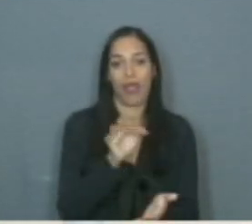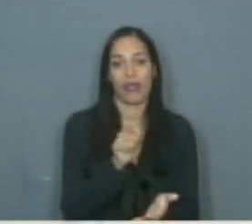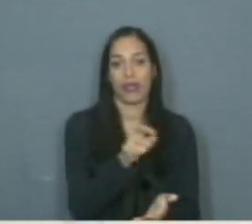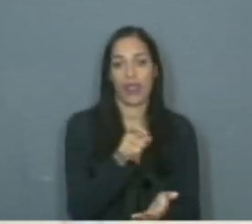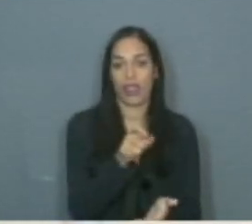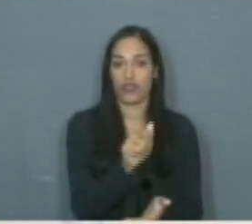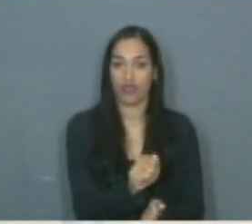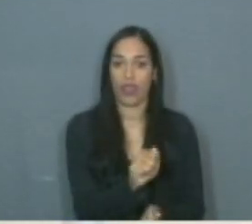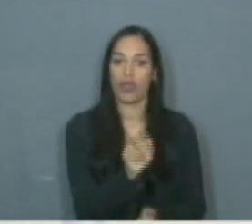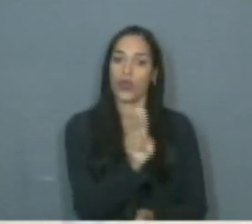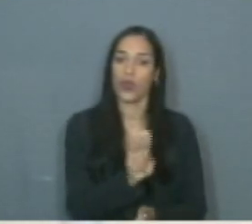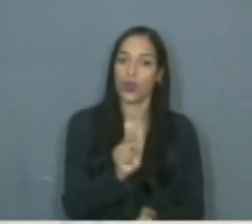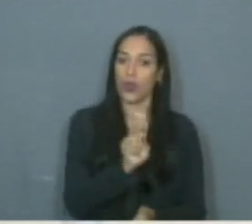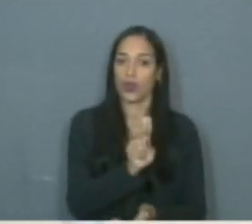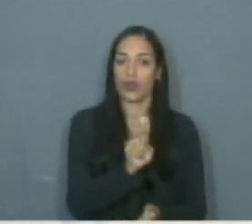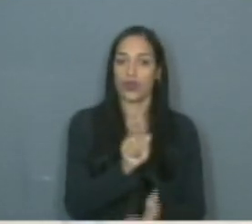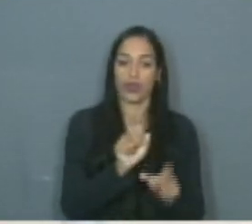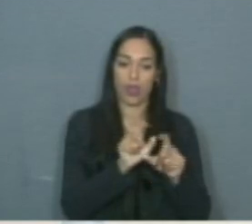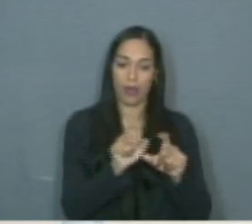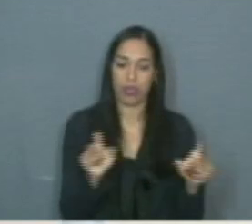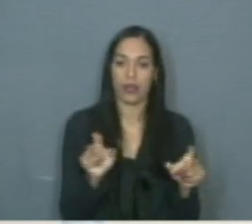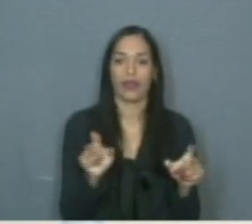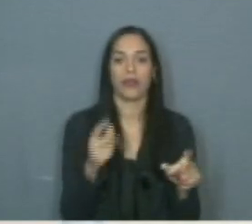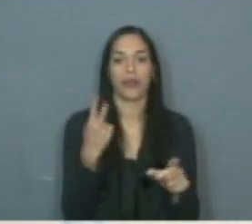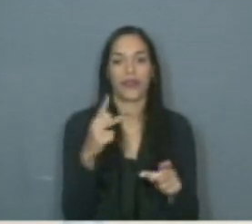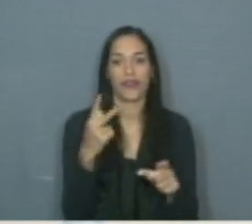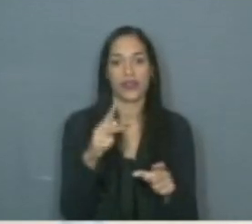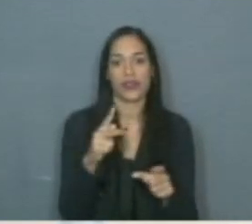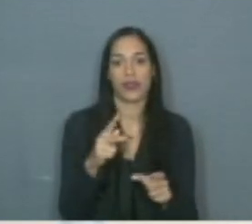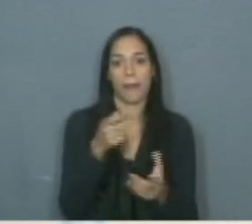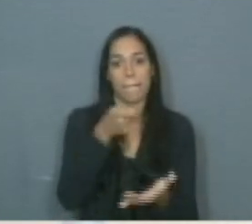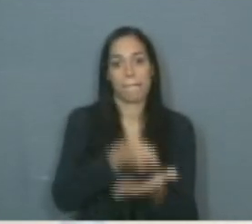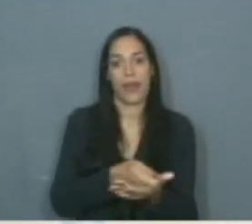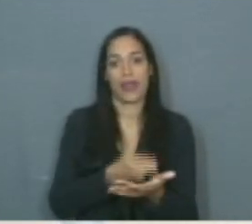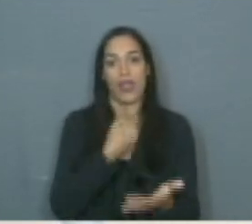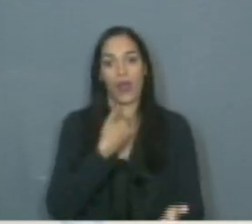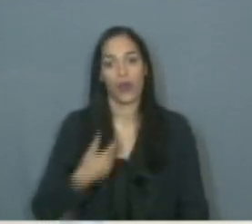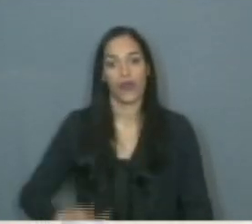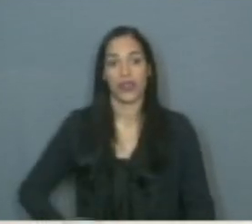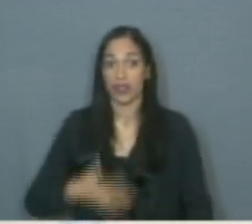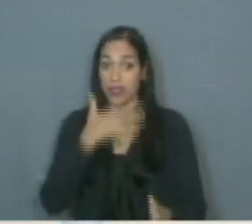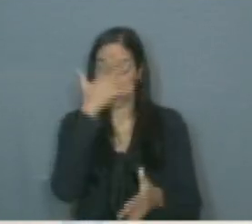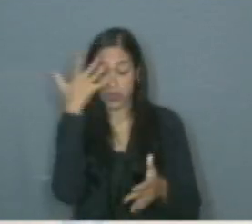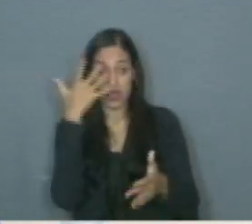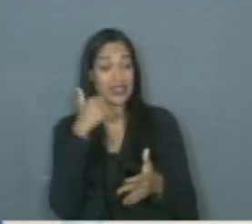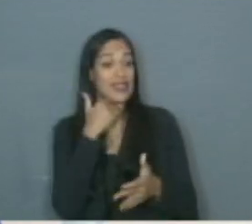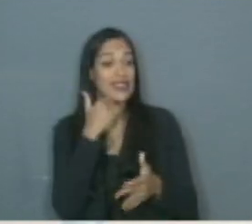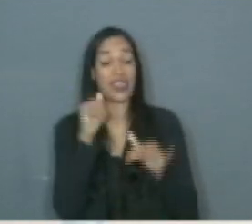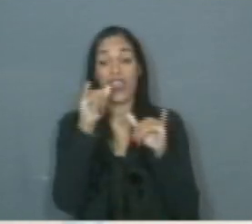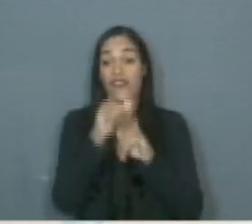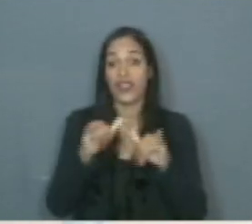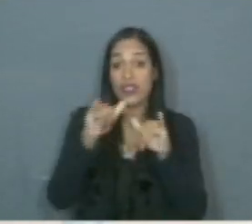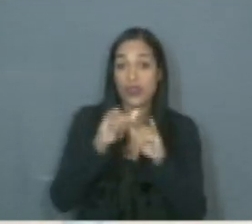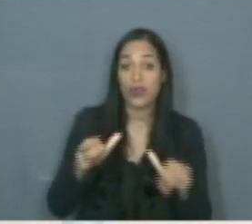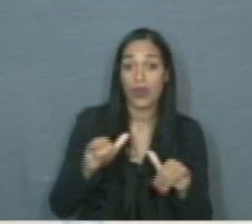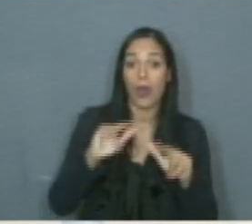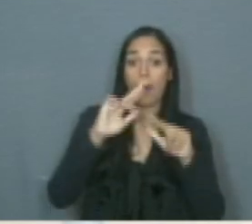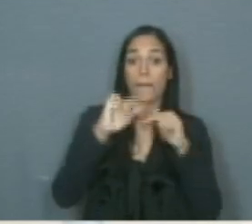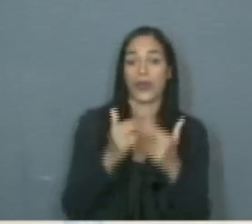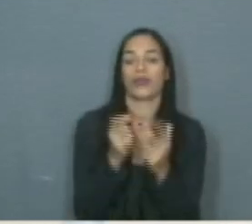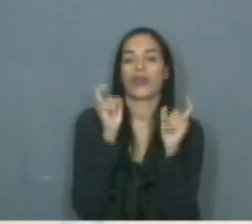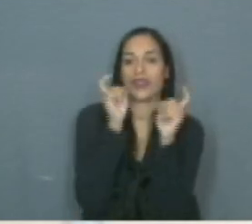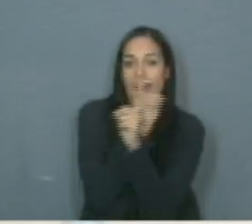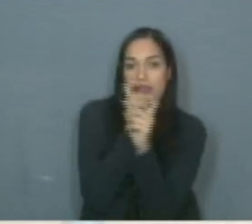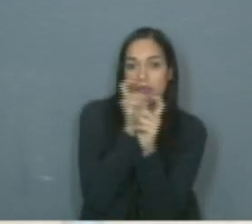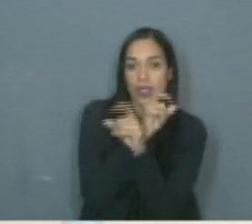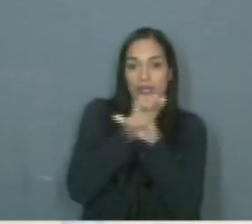do Pix. Está aqui o código de barras para você pagar ao governo. E essas pessoas, desavisadamente, por causa das fake